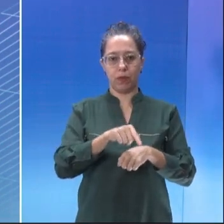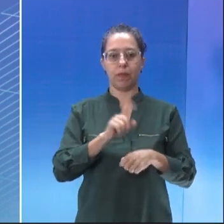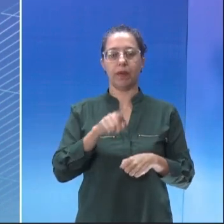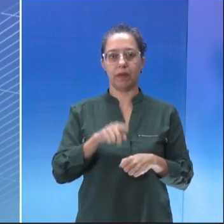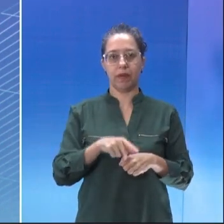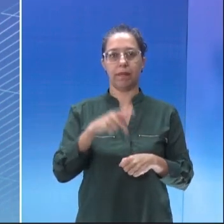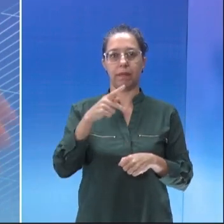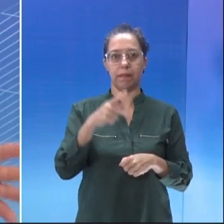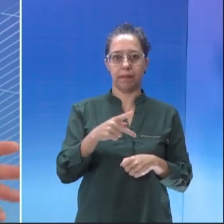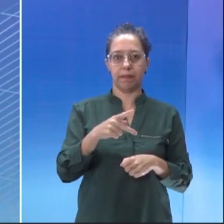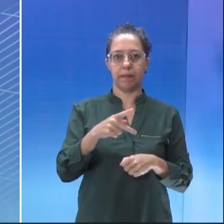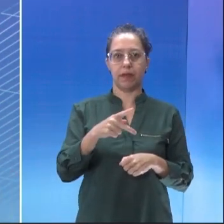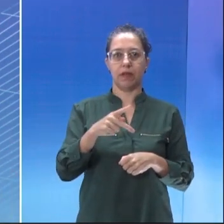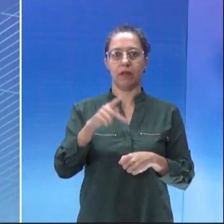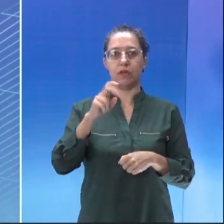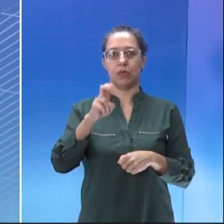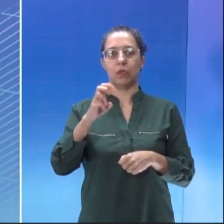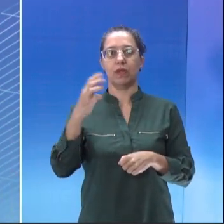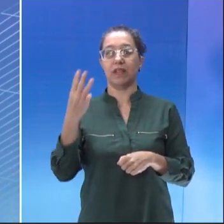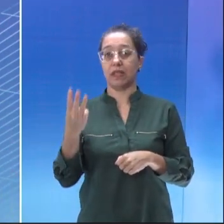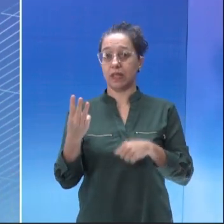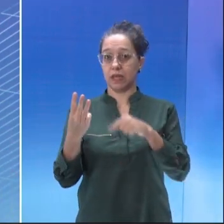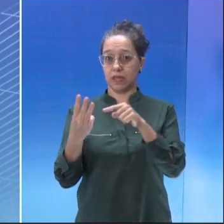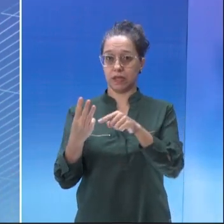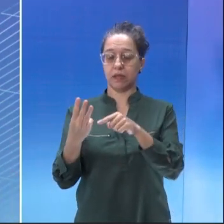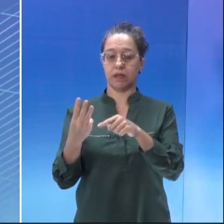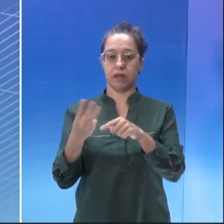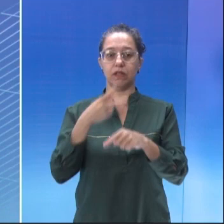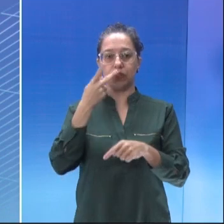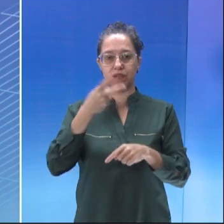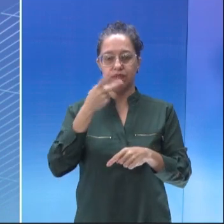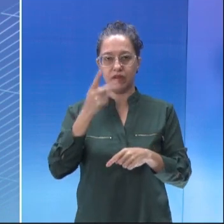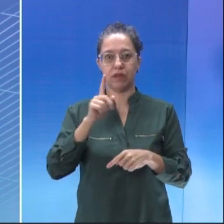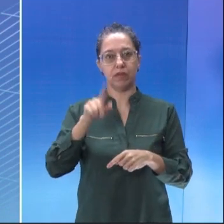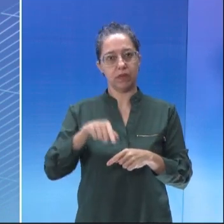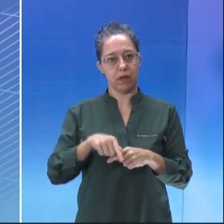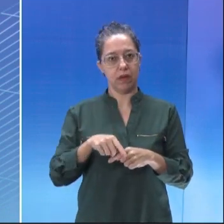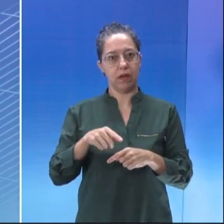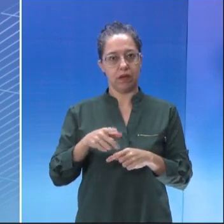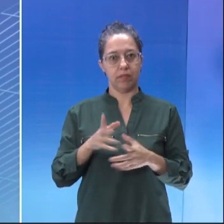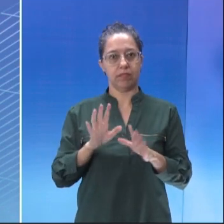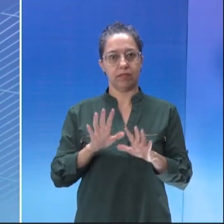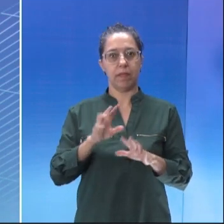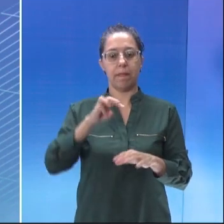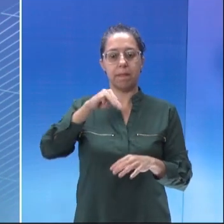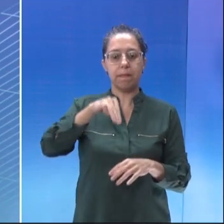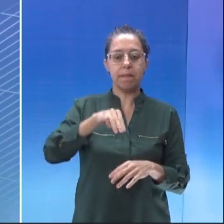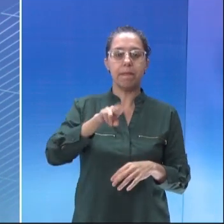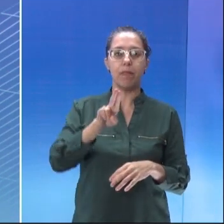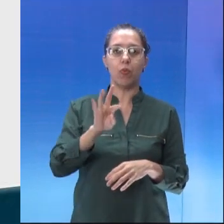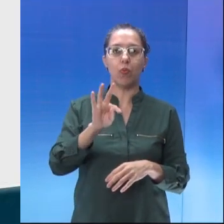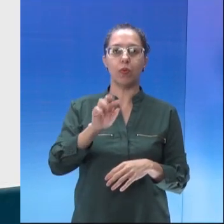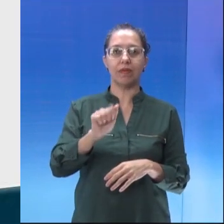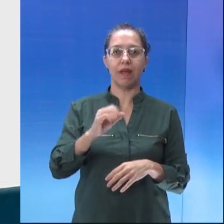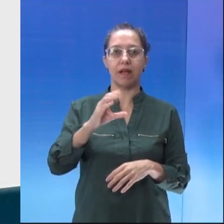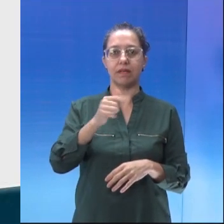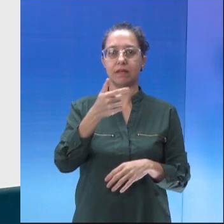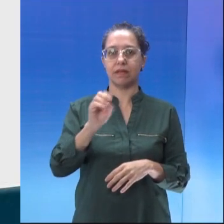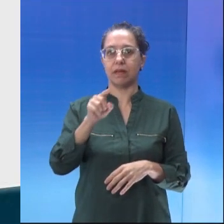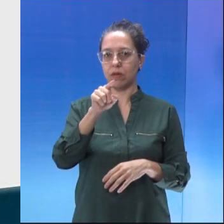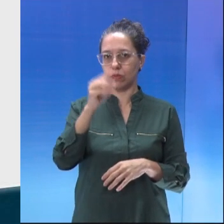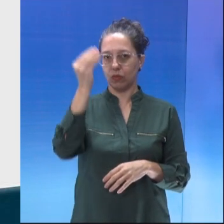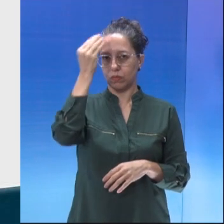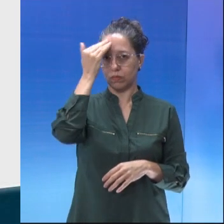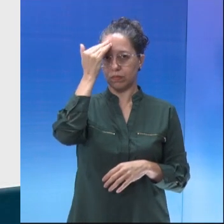a leitura, evitando o processo de mutação. Guarde bem essa palavra, mutação. Alternativa